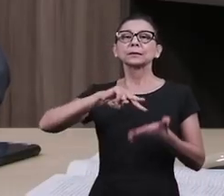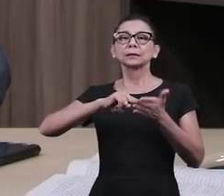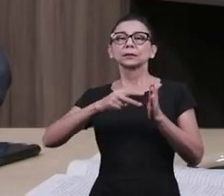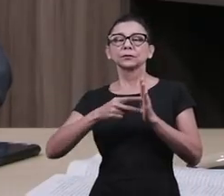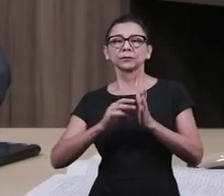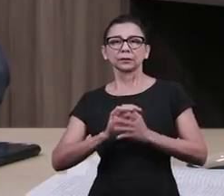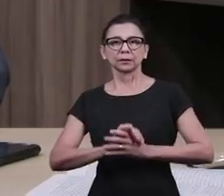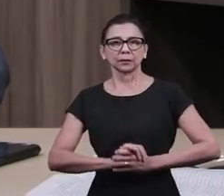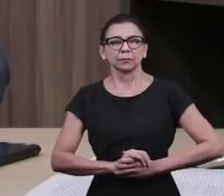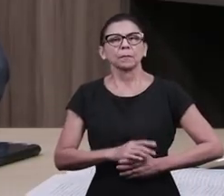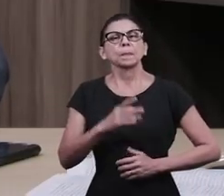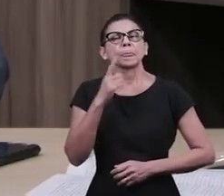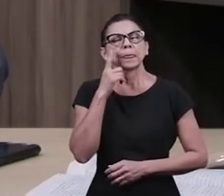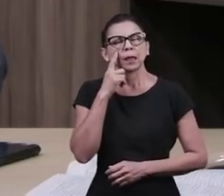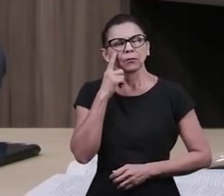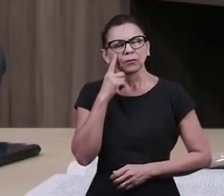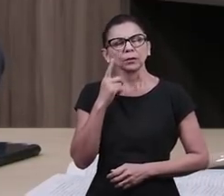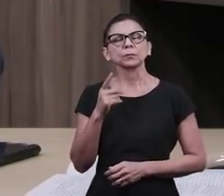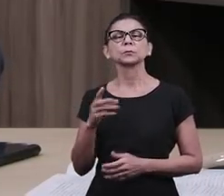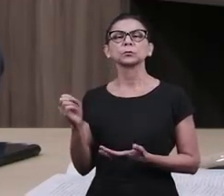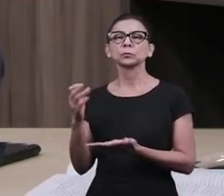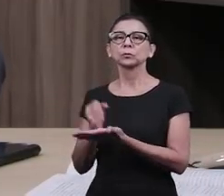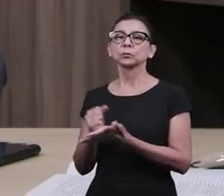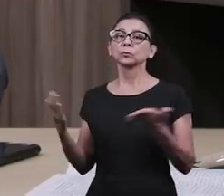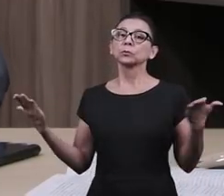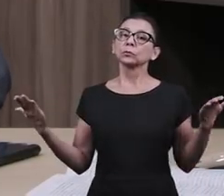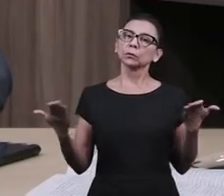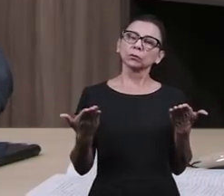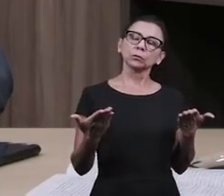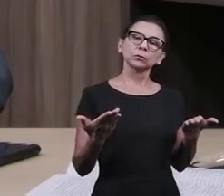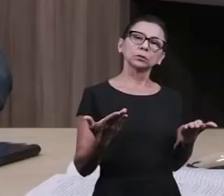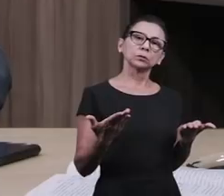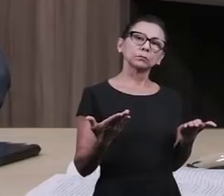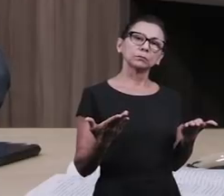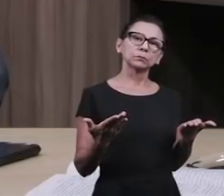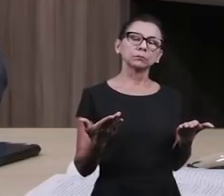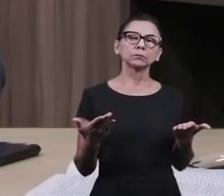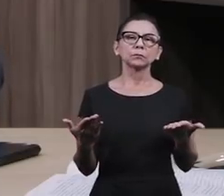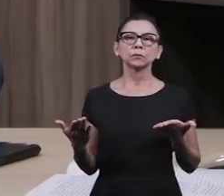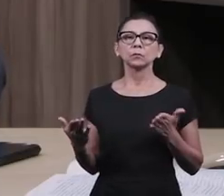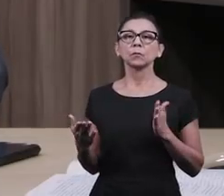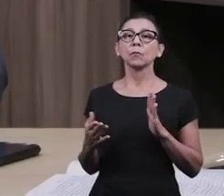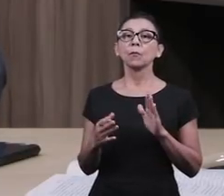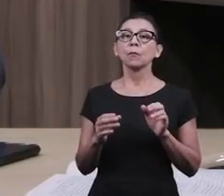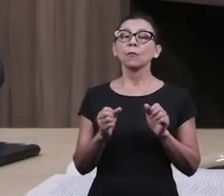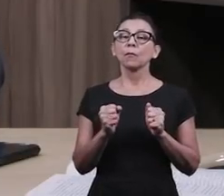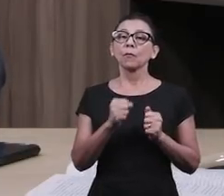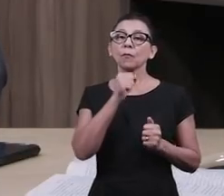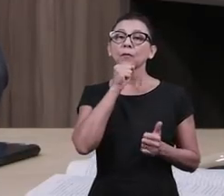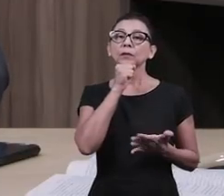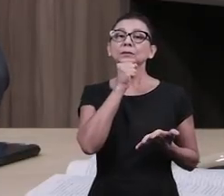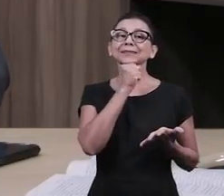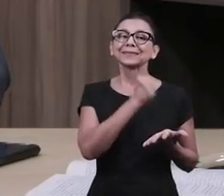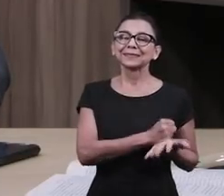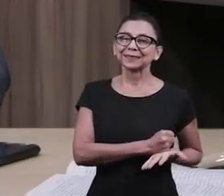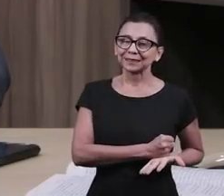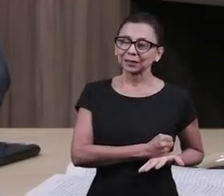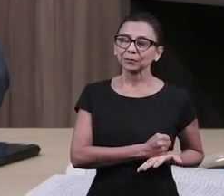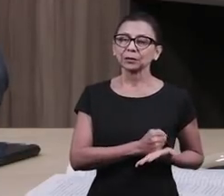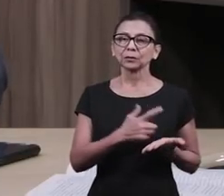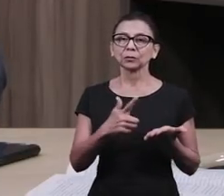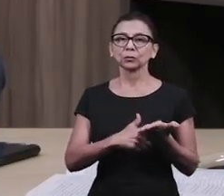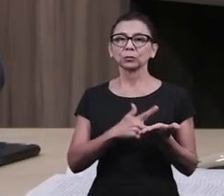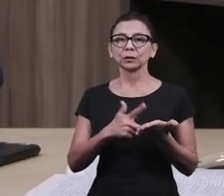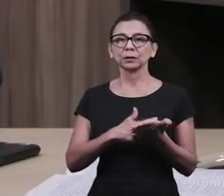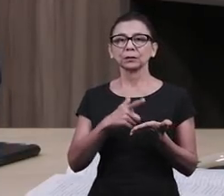nós vimos tudo isso no Novo Testamento. Hoje, nós vamos tratar de um verso que está no Velho Testamento, no livro do